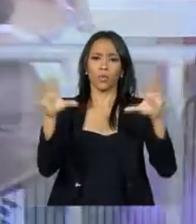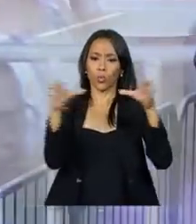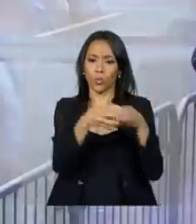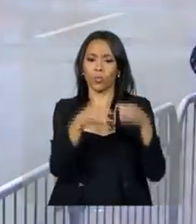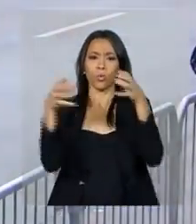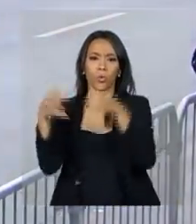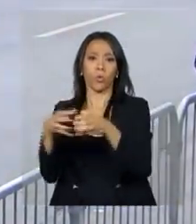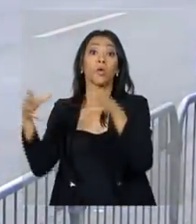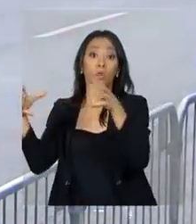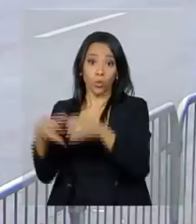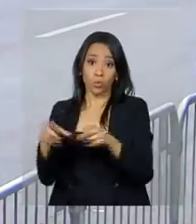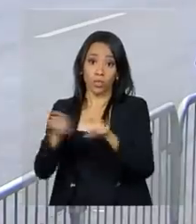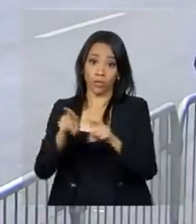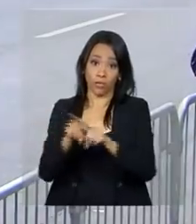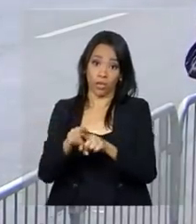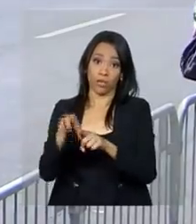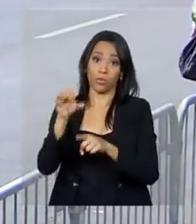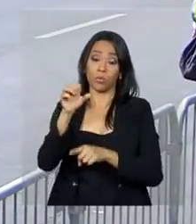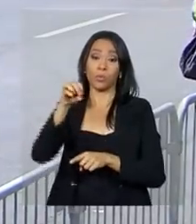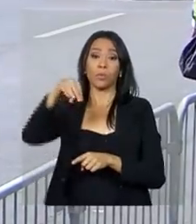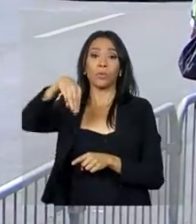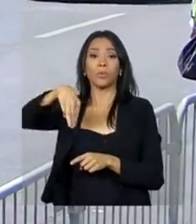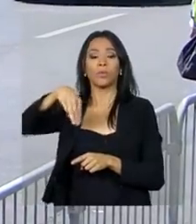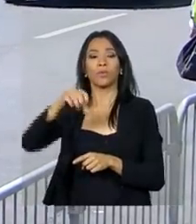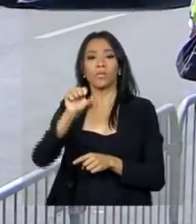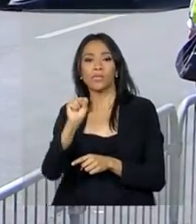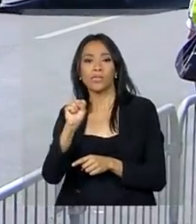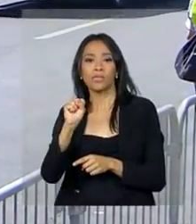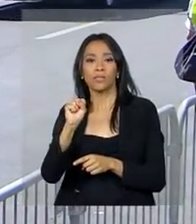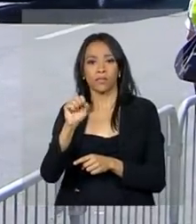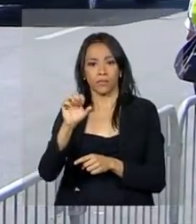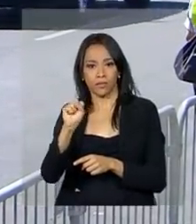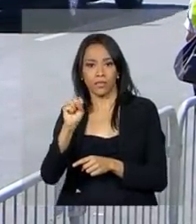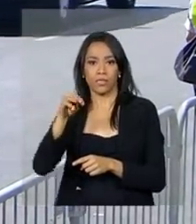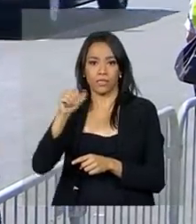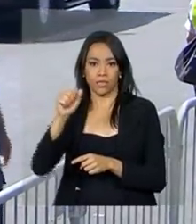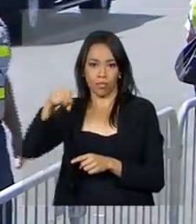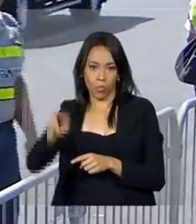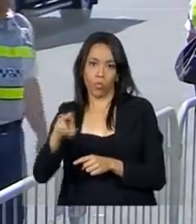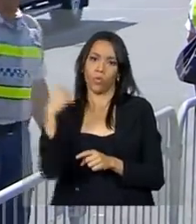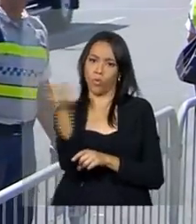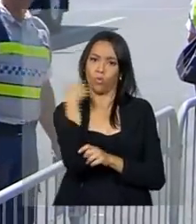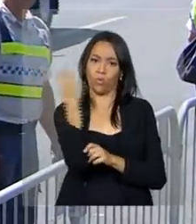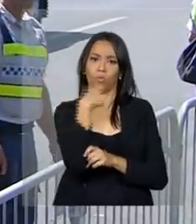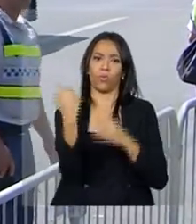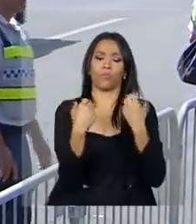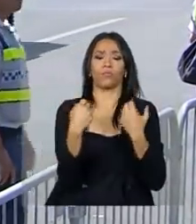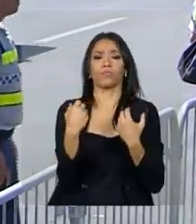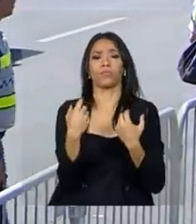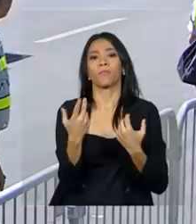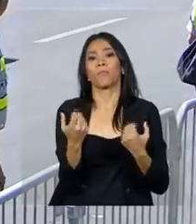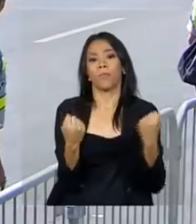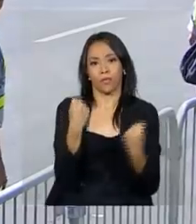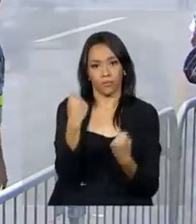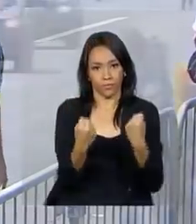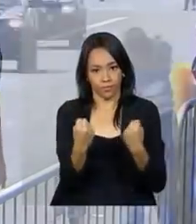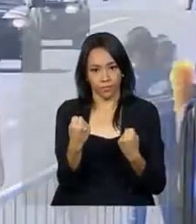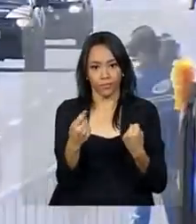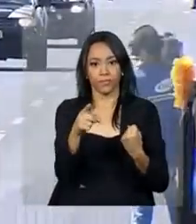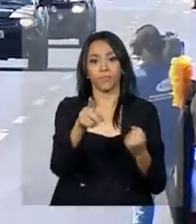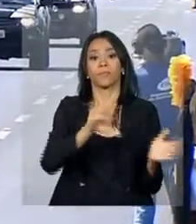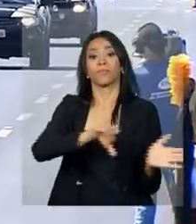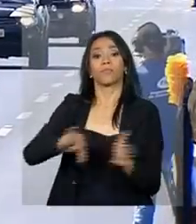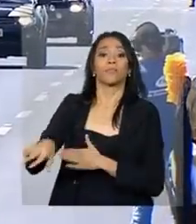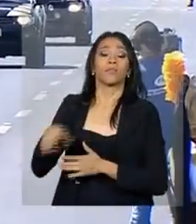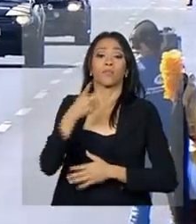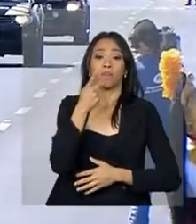SAMU. É importante destacar que esses grandes eventos que ocorreram desde a Copa das